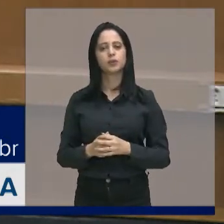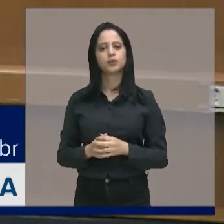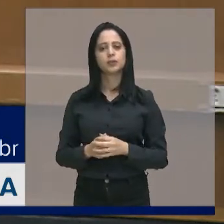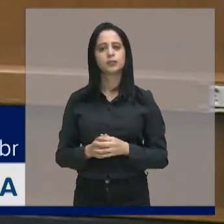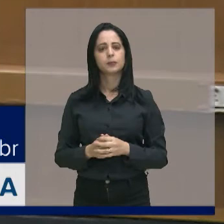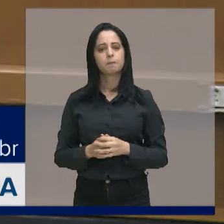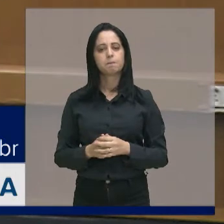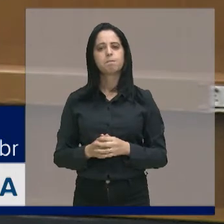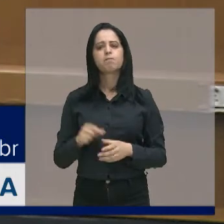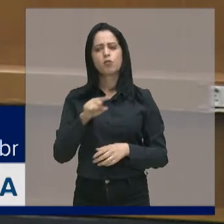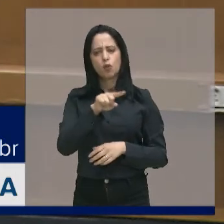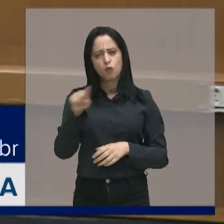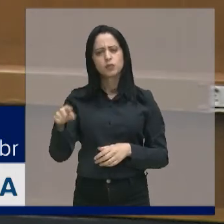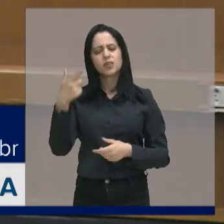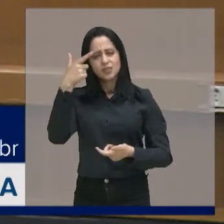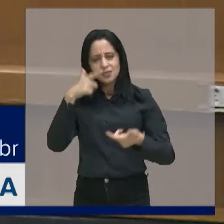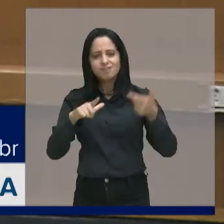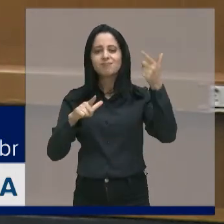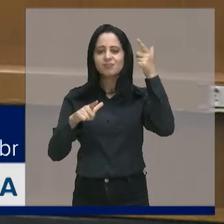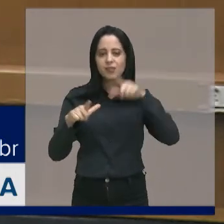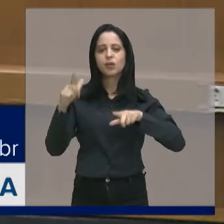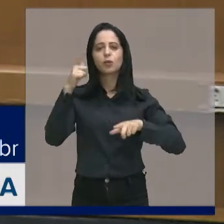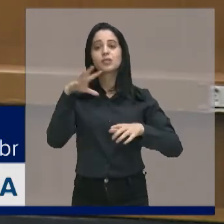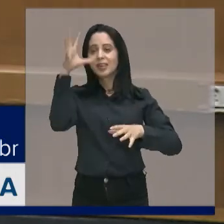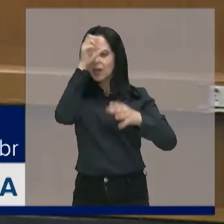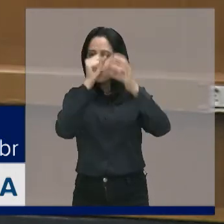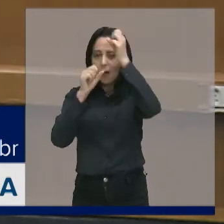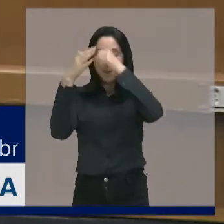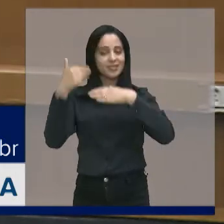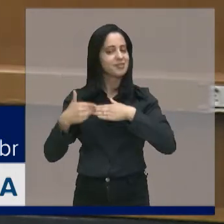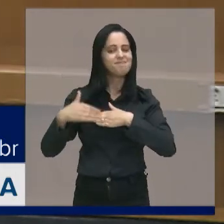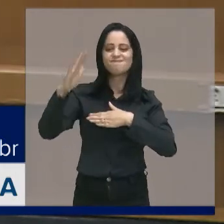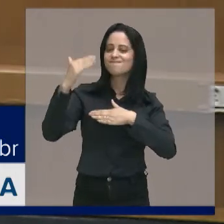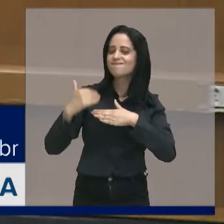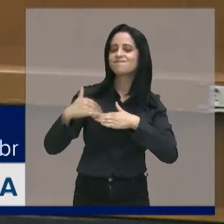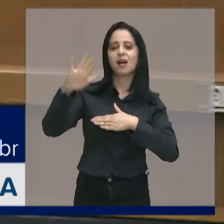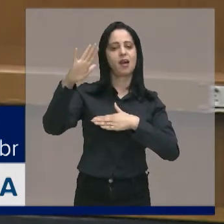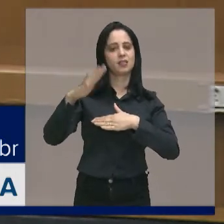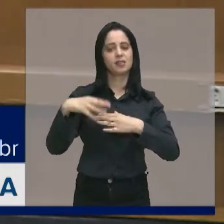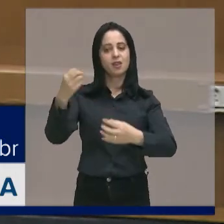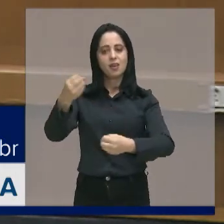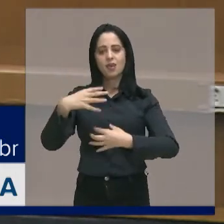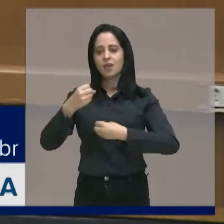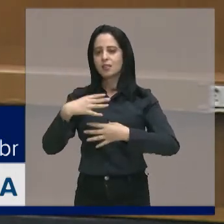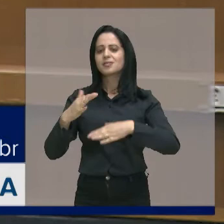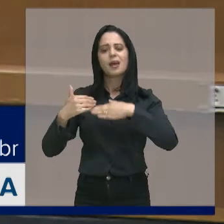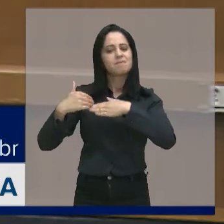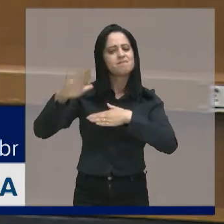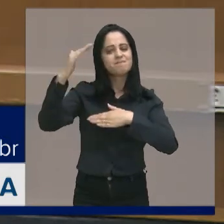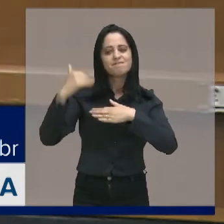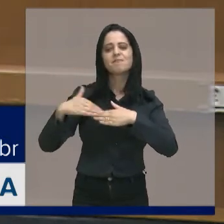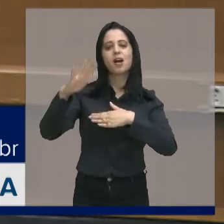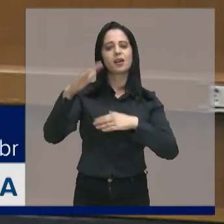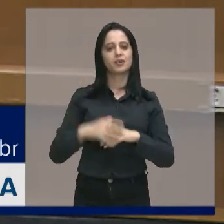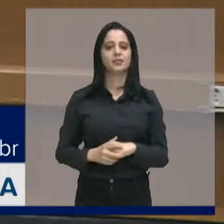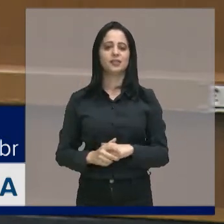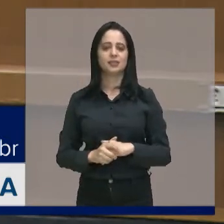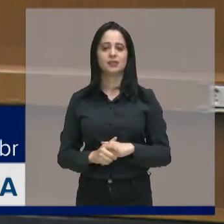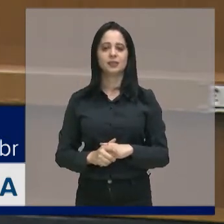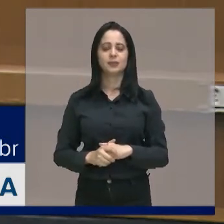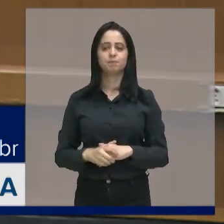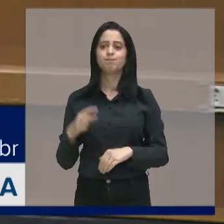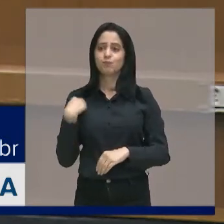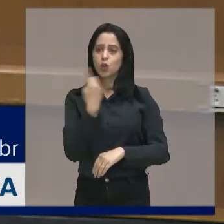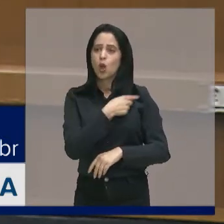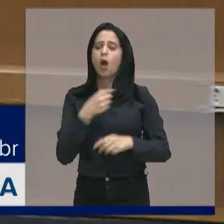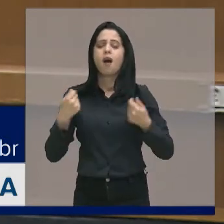frente conseguiram realmente aprender mais ainda para nos passar realmente todo esse aprendizado mais e mais. A gente